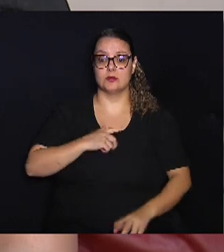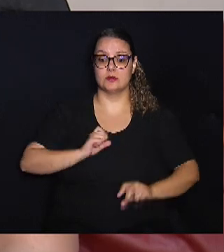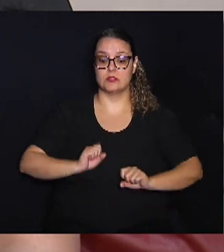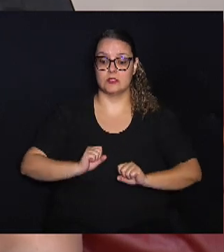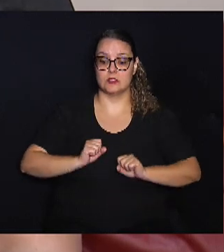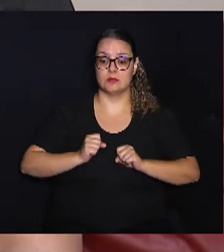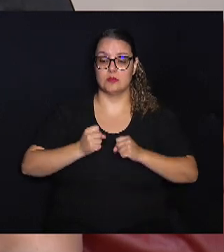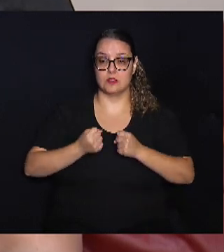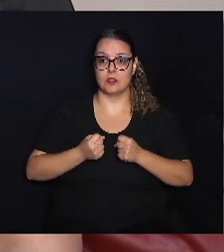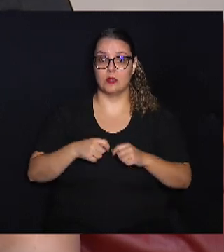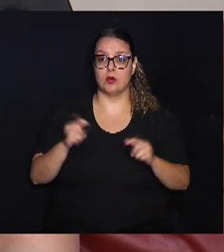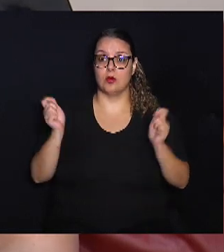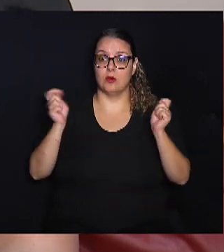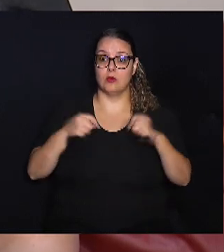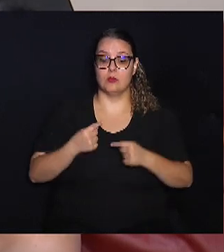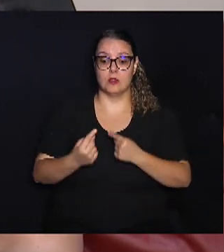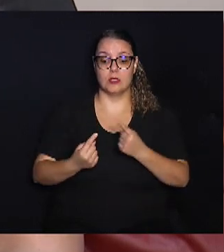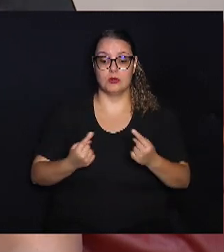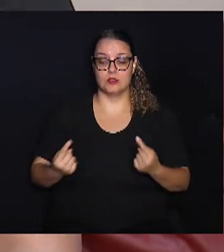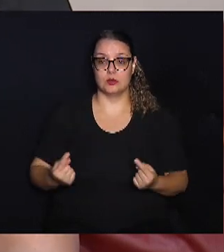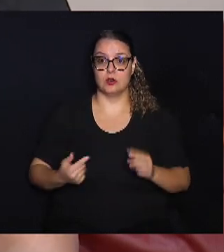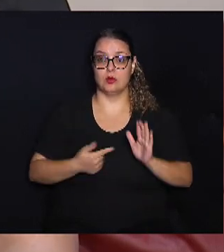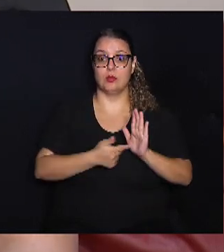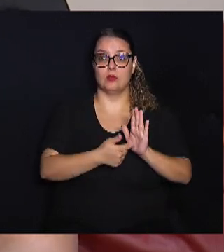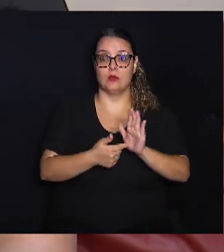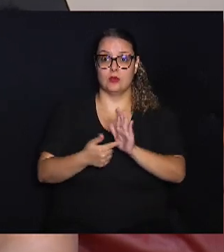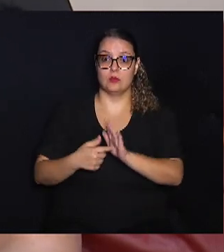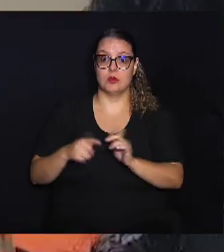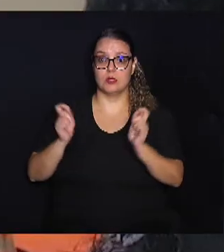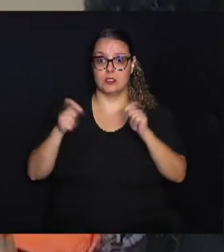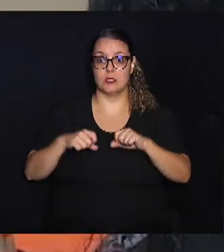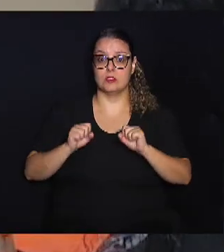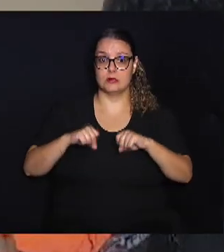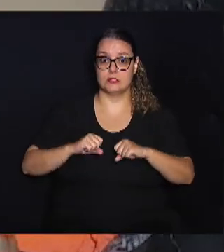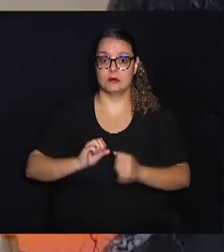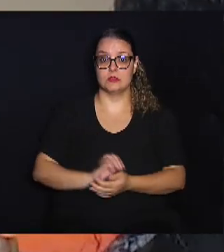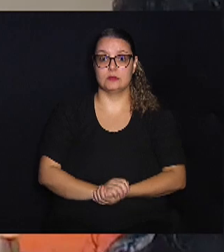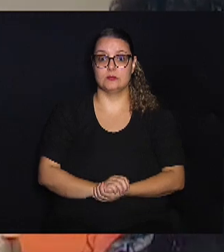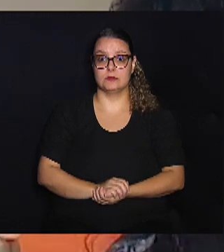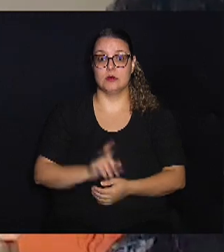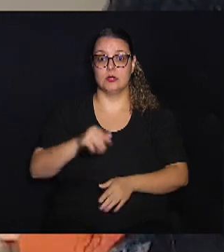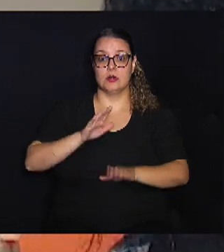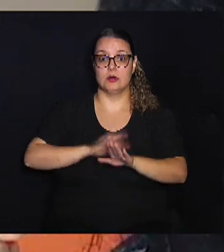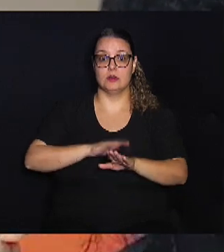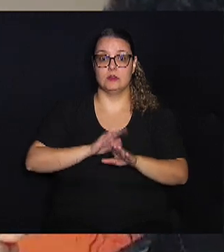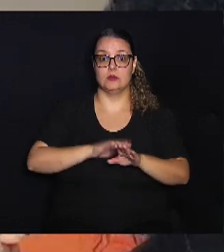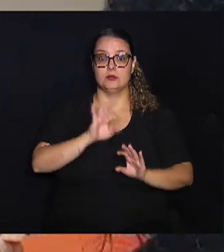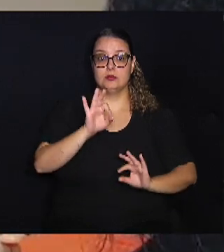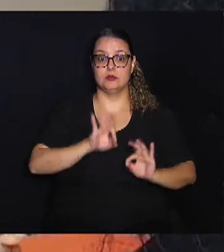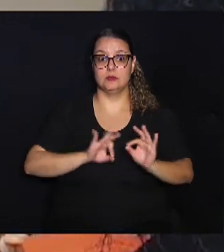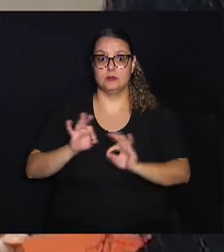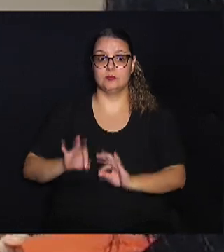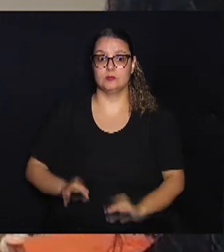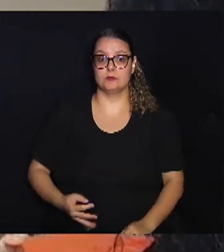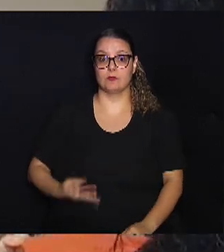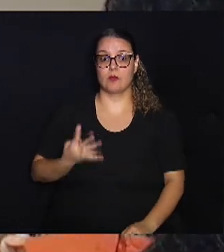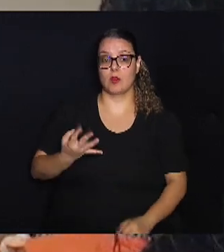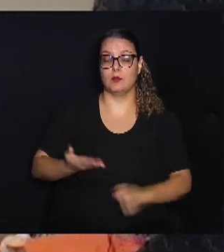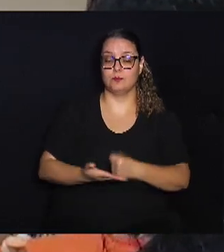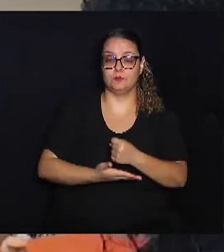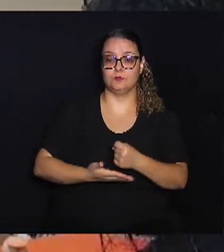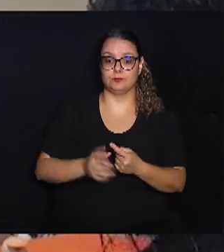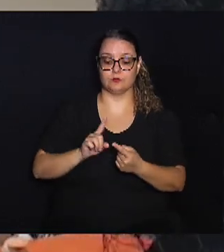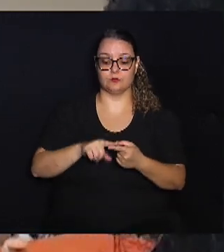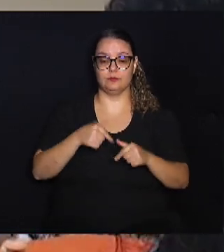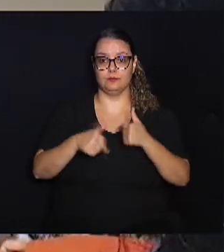reforçando ali o potencial de cada um, mostrando que ele é capaz sim. São ações organizadas em 4 pilares: